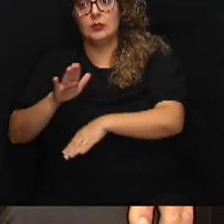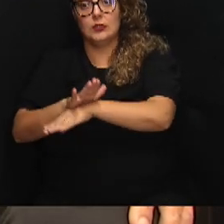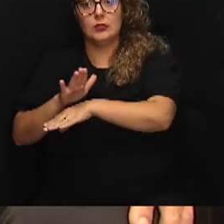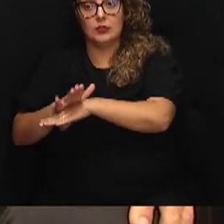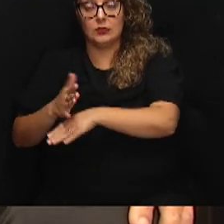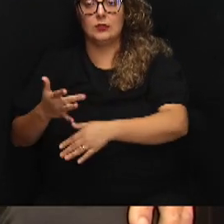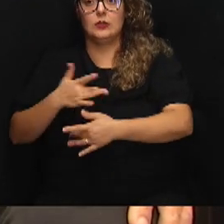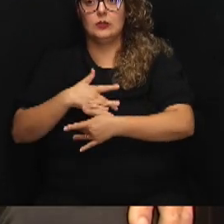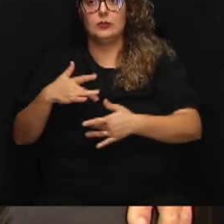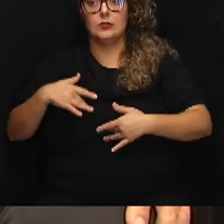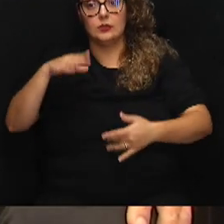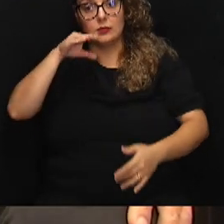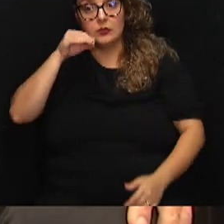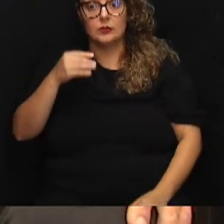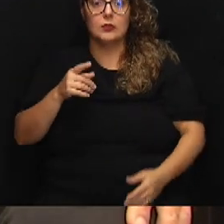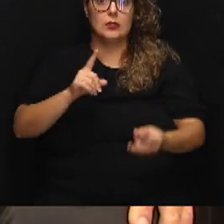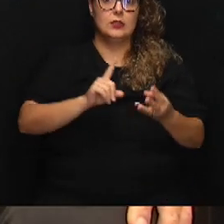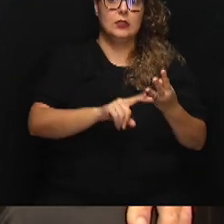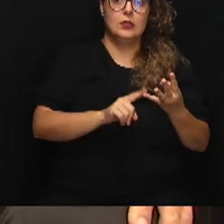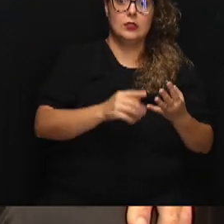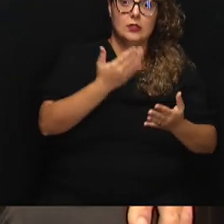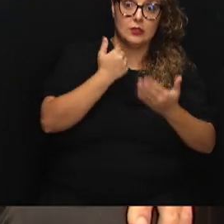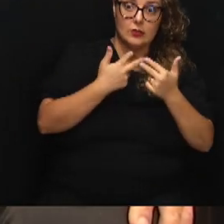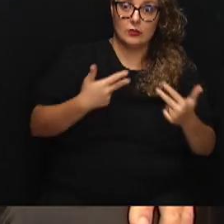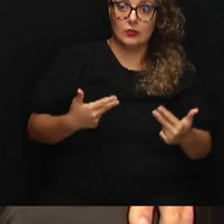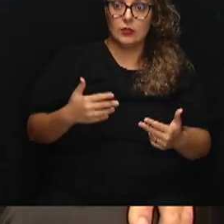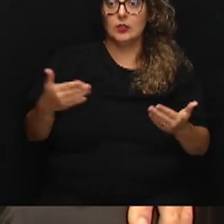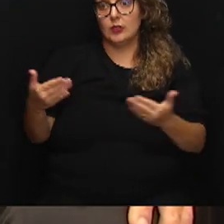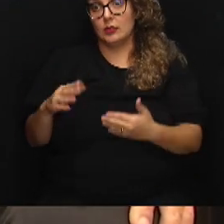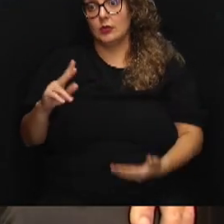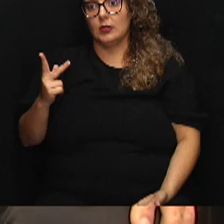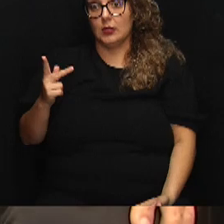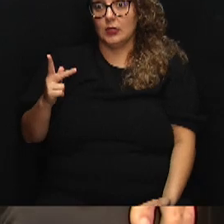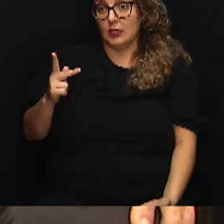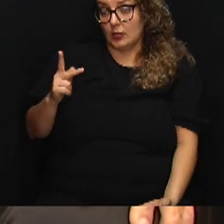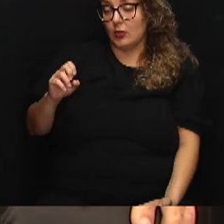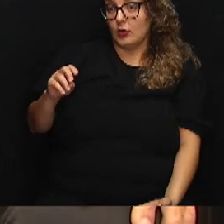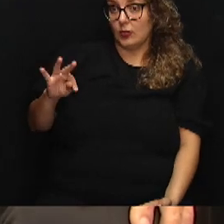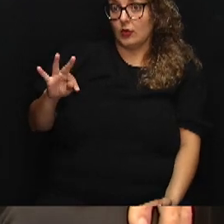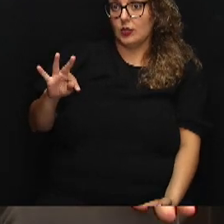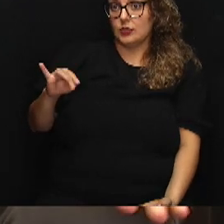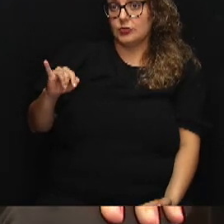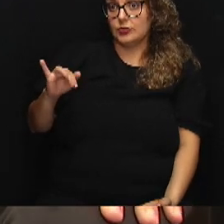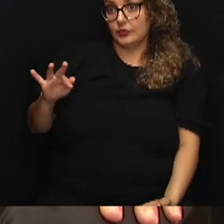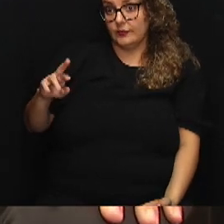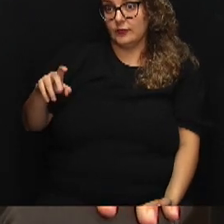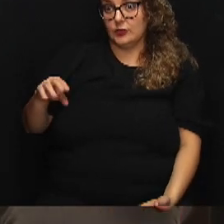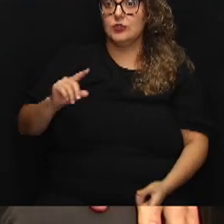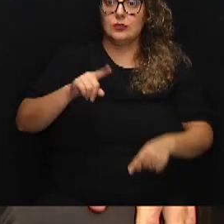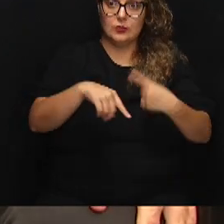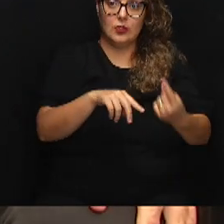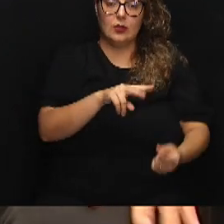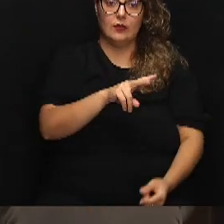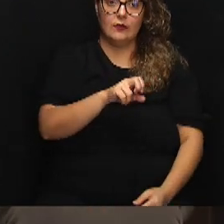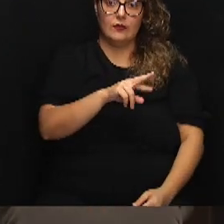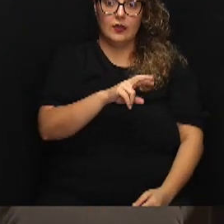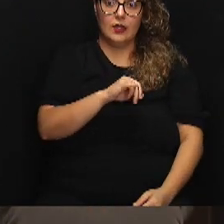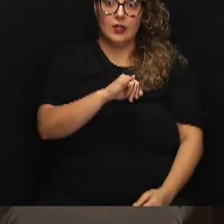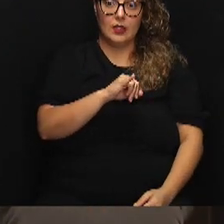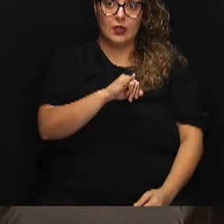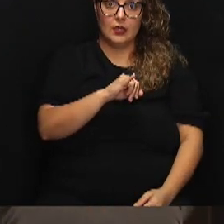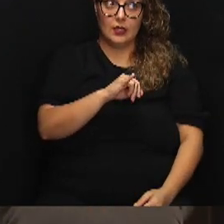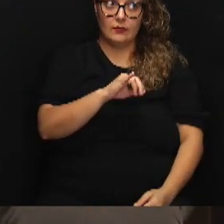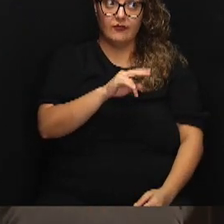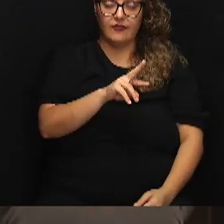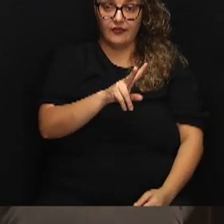atuei em alimentação e agora estou no hortifruti. E passei antes pelo varejo em uma outra empresa que eu já tinha essa expertise. Então, a